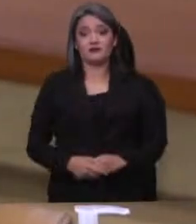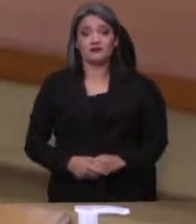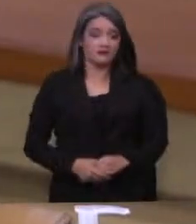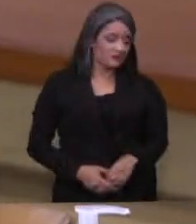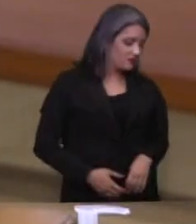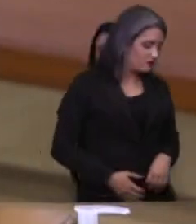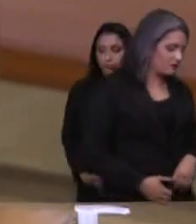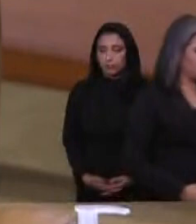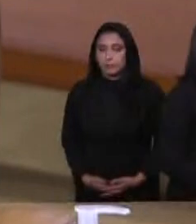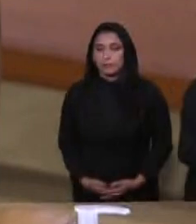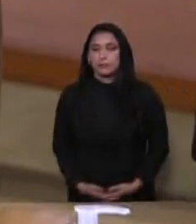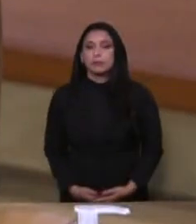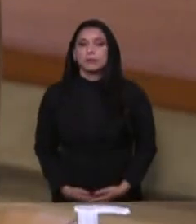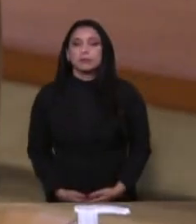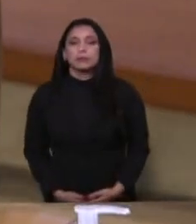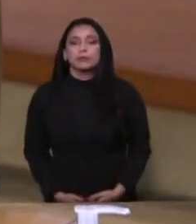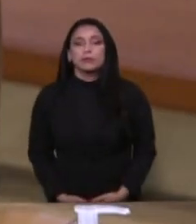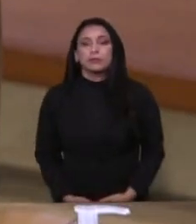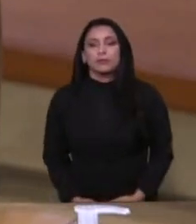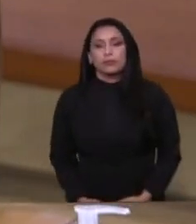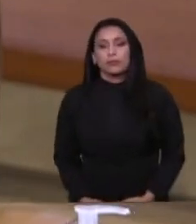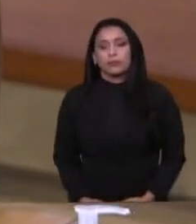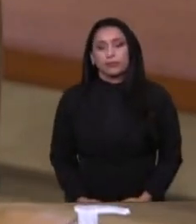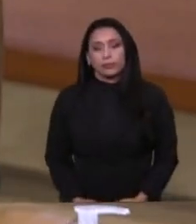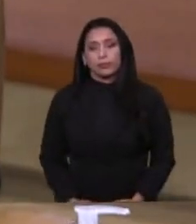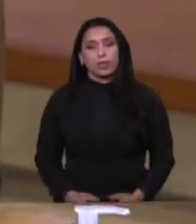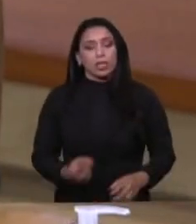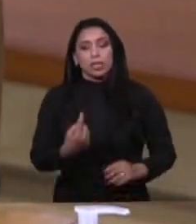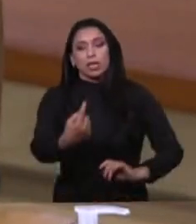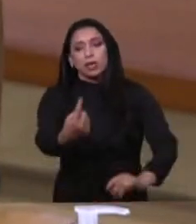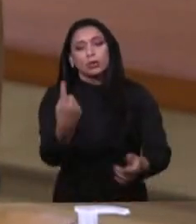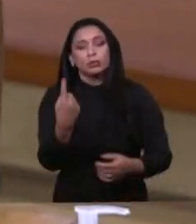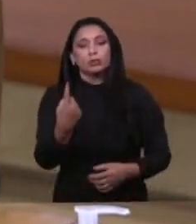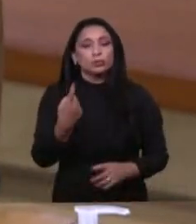Porque ele incidiria só num tipo.